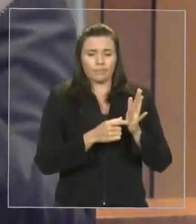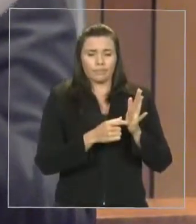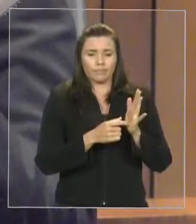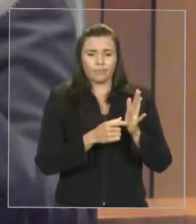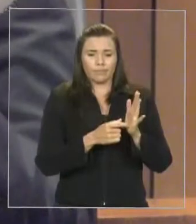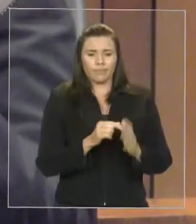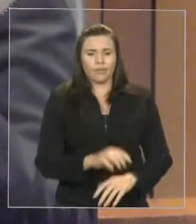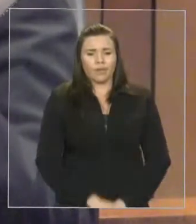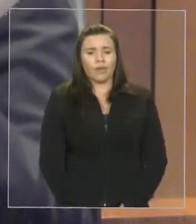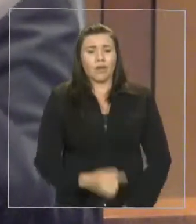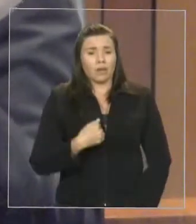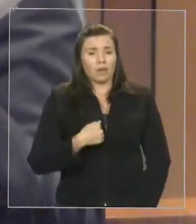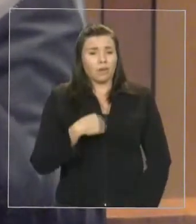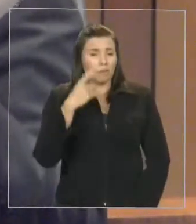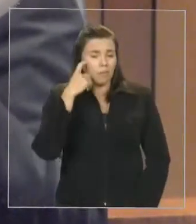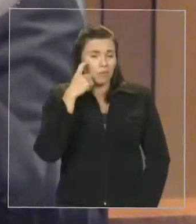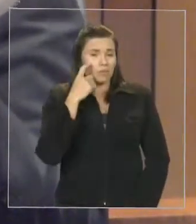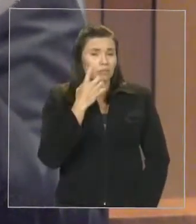dos mais graves